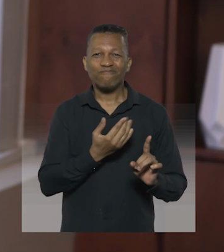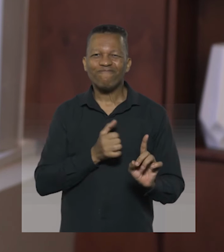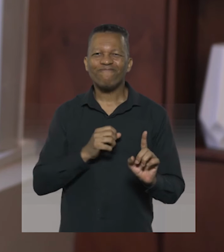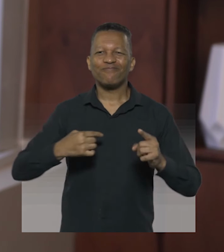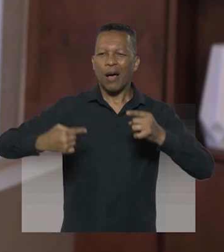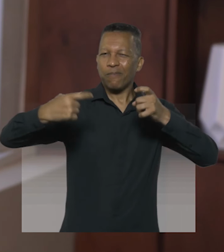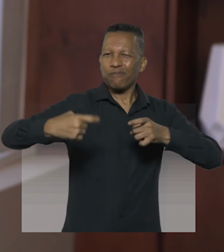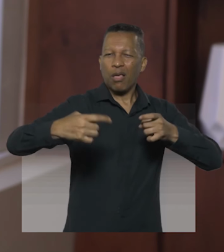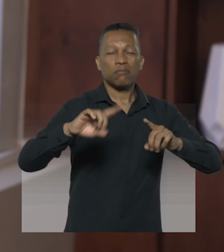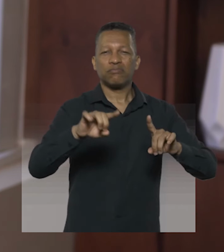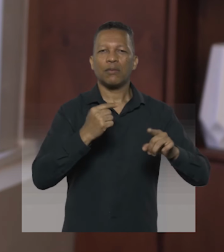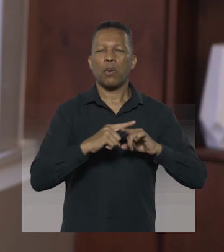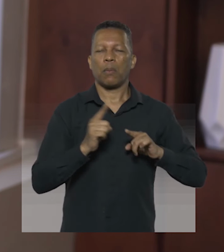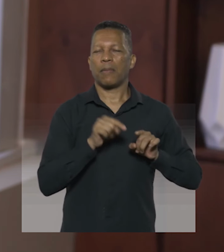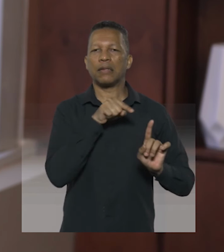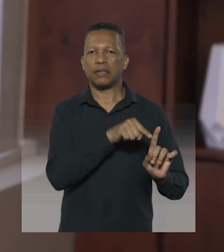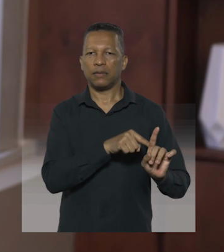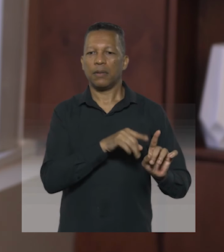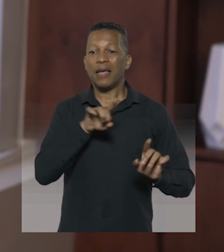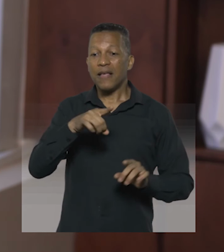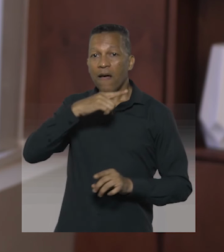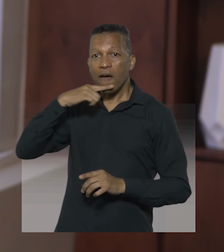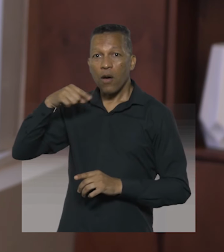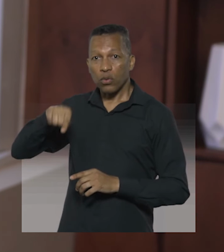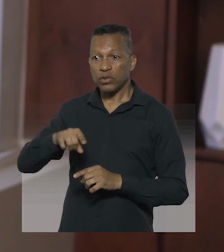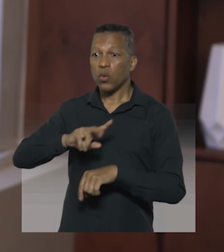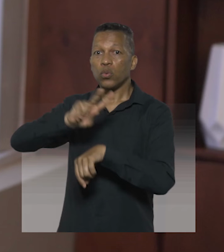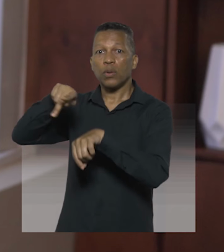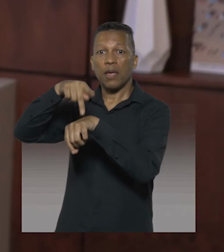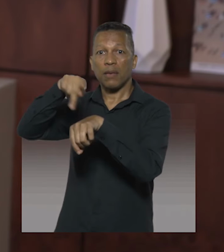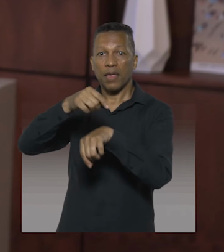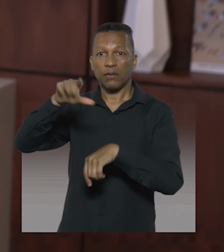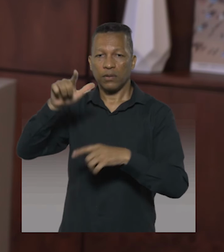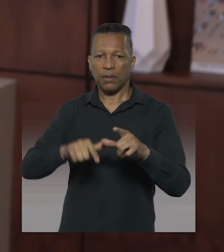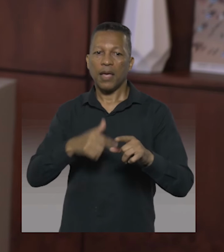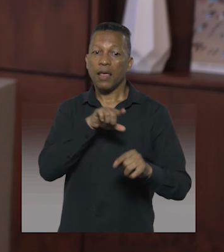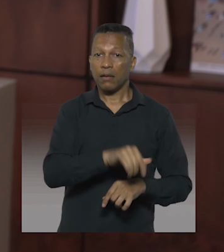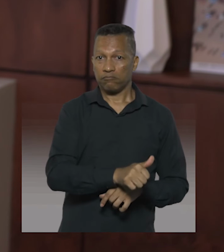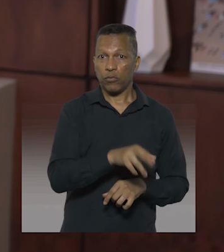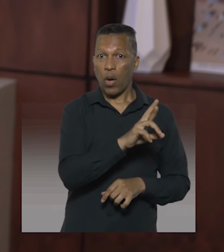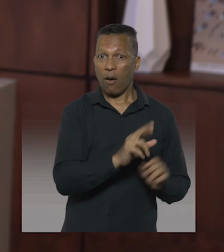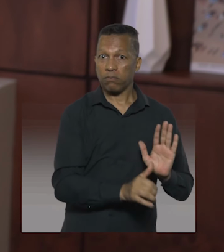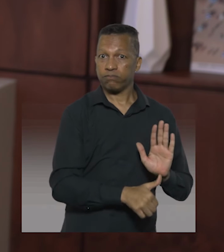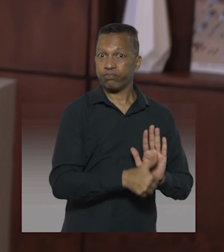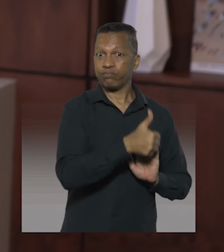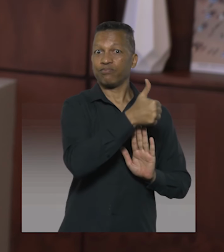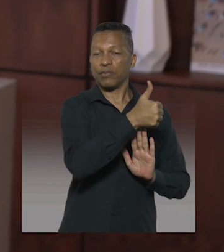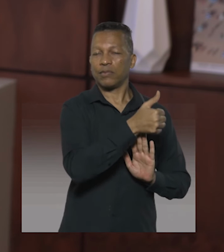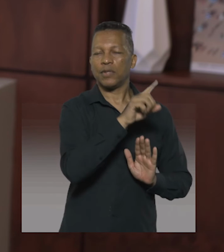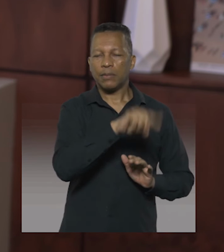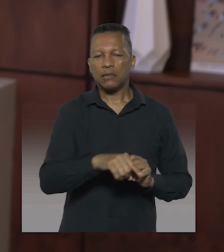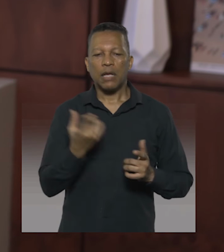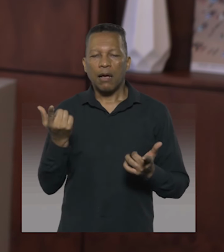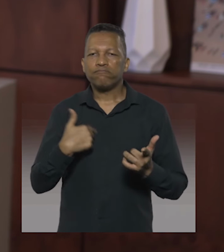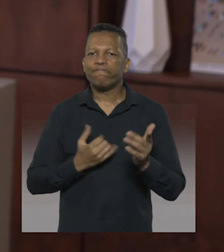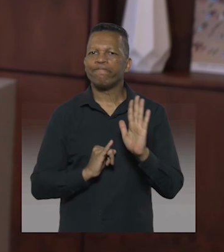fluxos de portfólios internacionais devem se deslocar da Rússia para outros países emergentes, favorecendo o real. Por fim, vale notar que não há exposição relevante do sistema